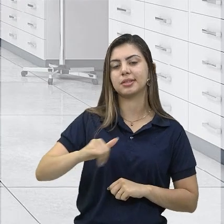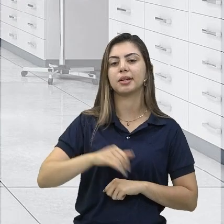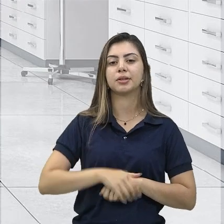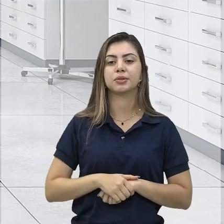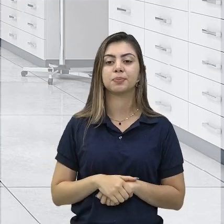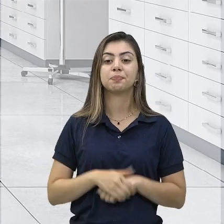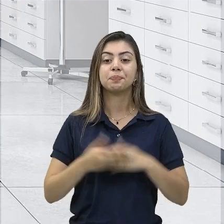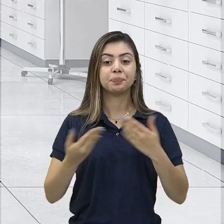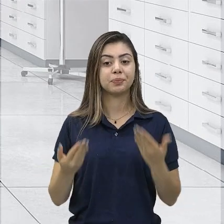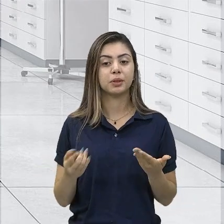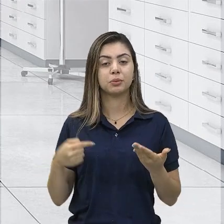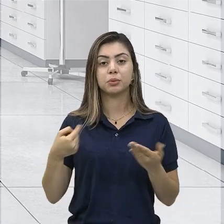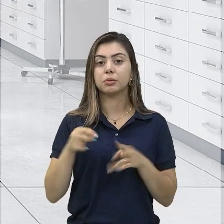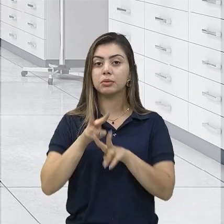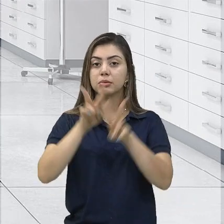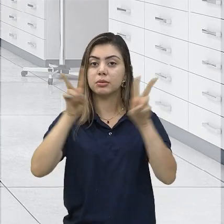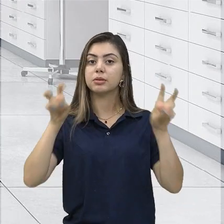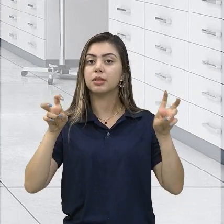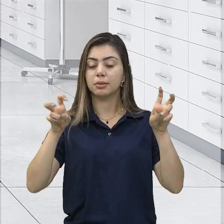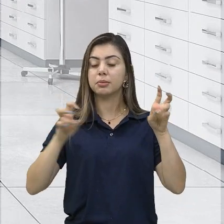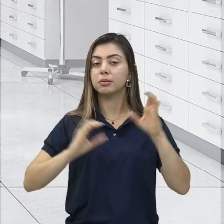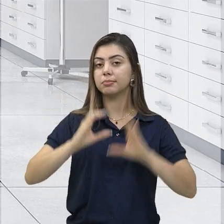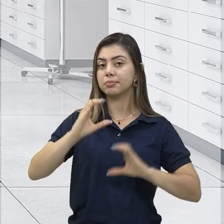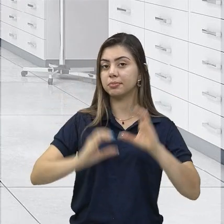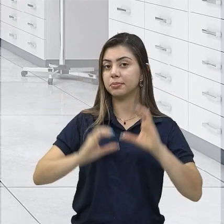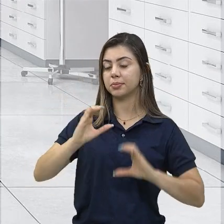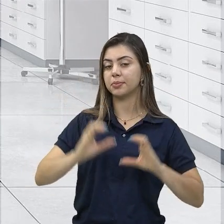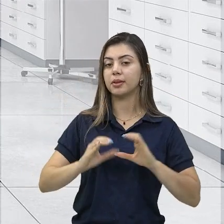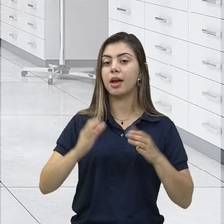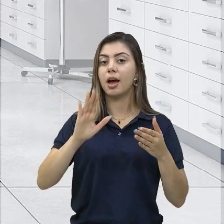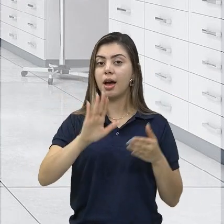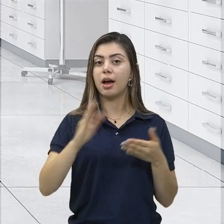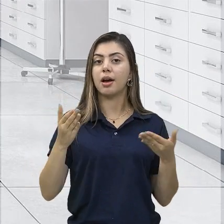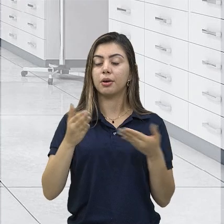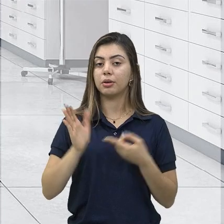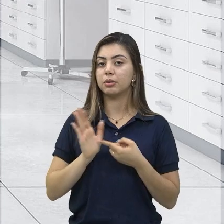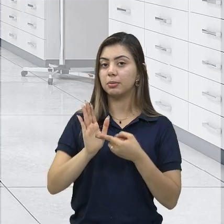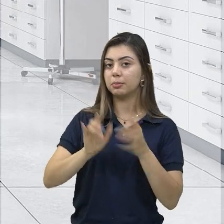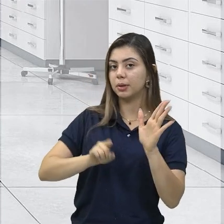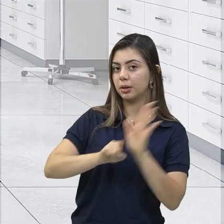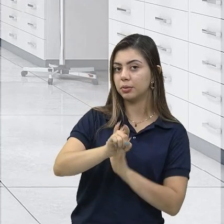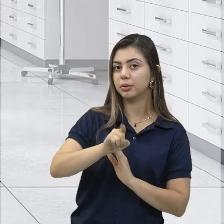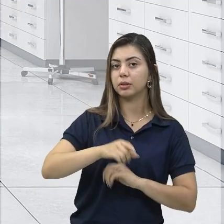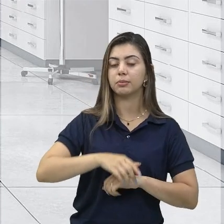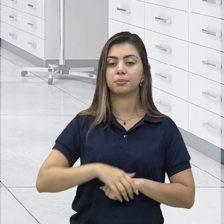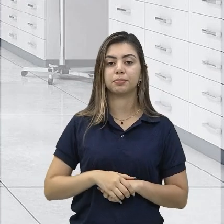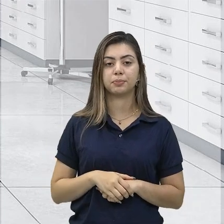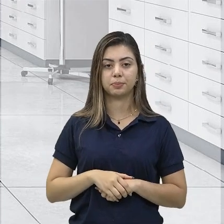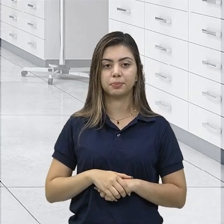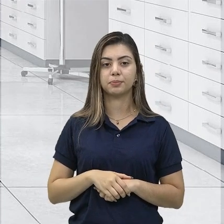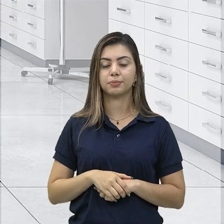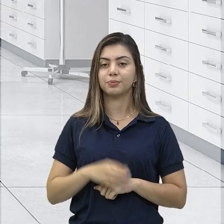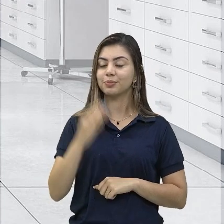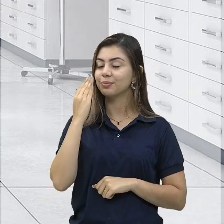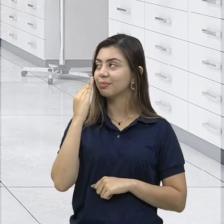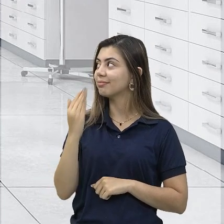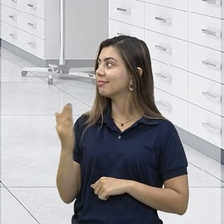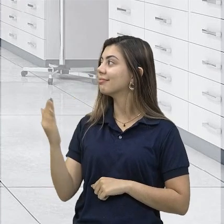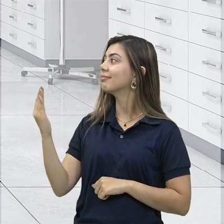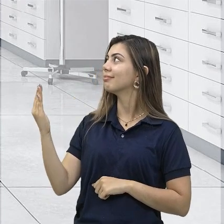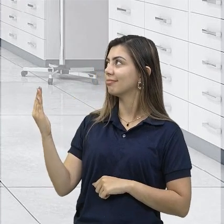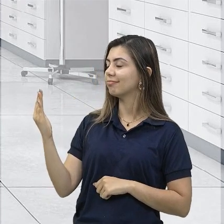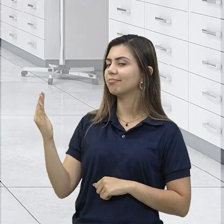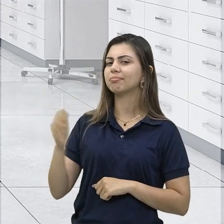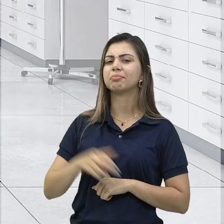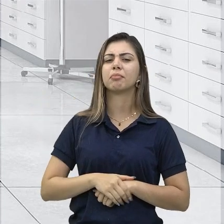em circuito, eu trago para você o nosso primeiro questionamento. Vejam aí. Olha aí,